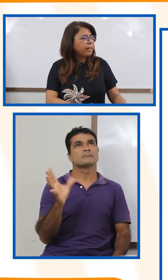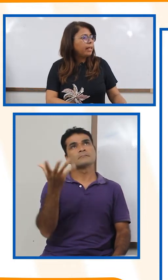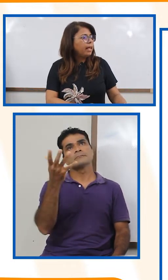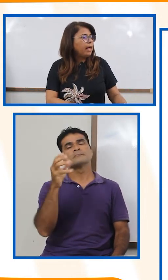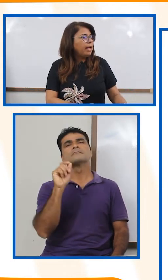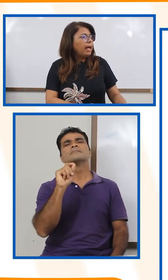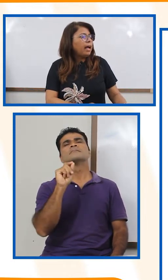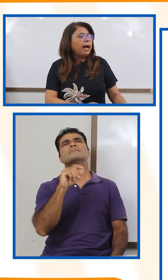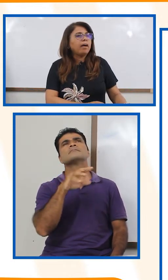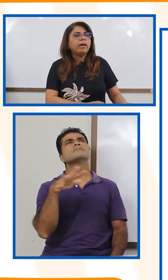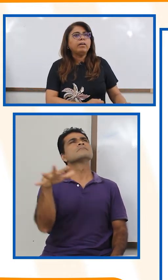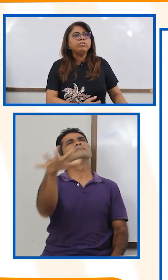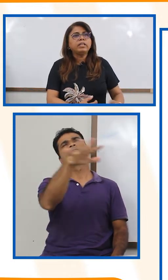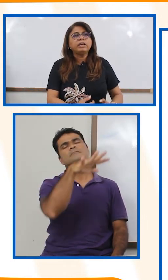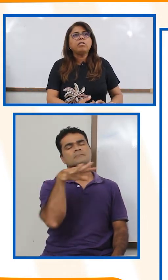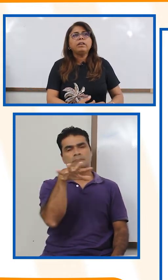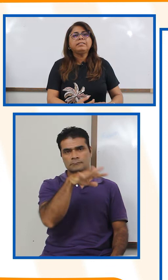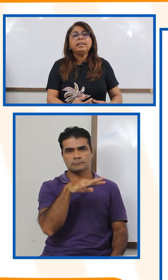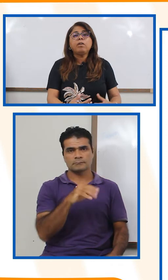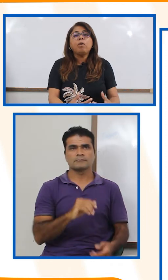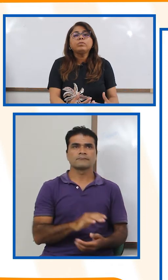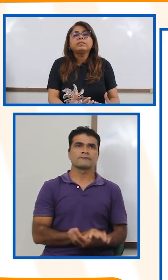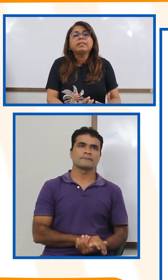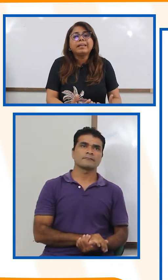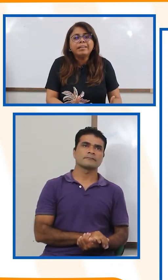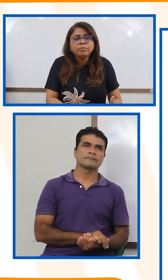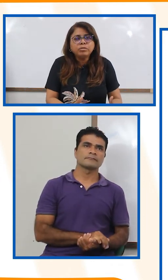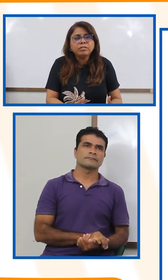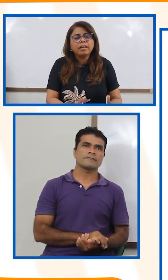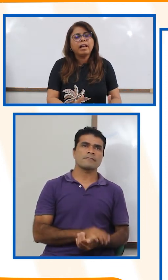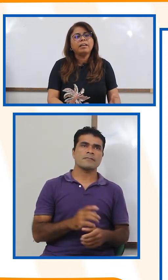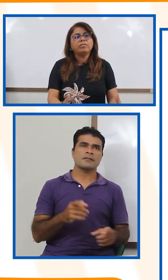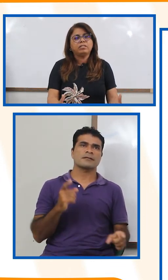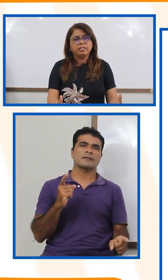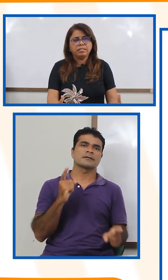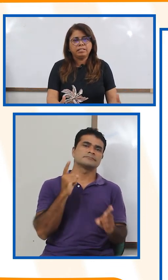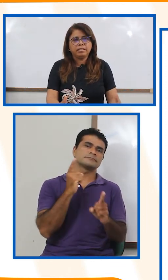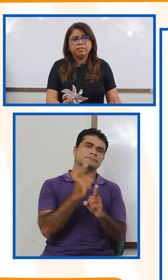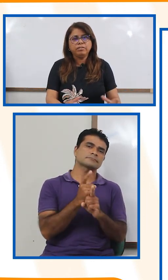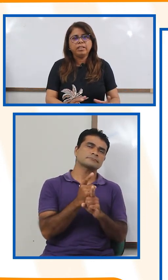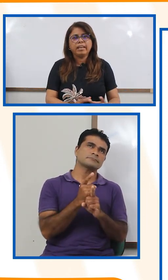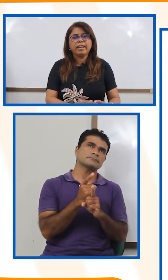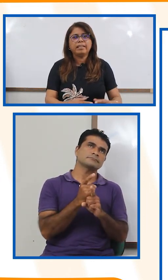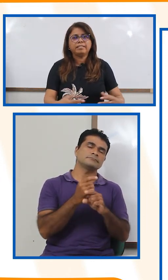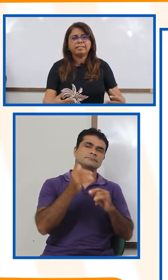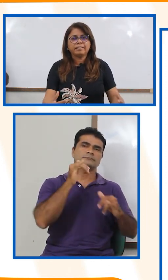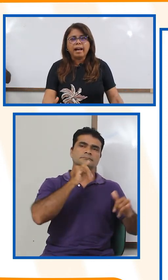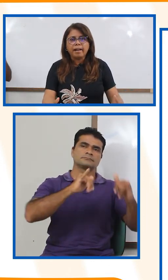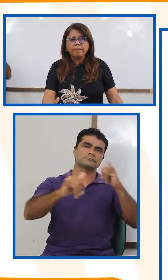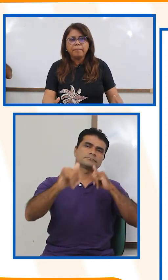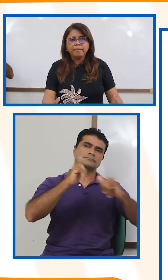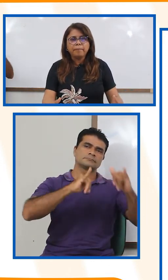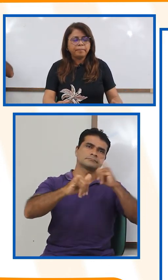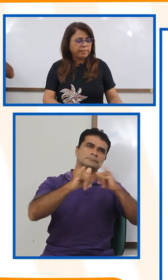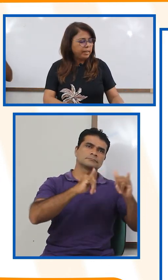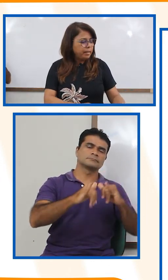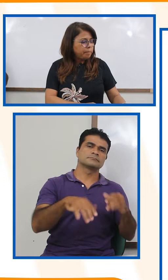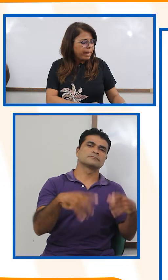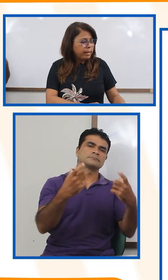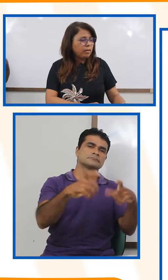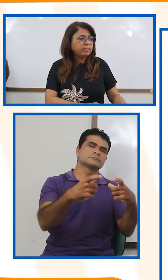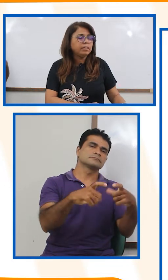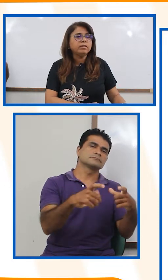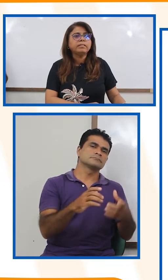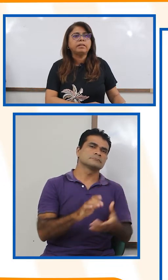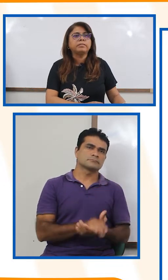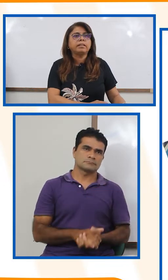bem. Agora, onde é que nós encontramos a notícia? Onde é que ela está?